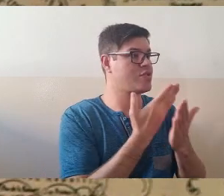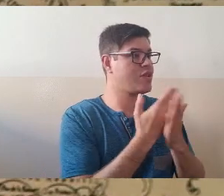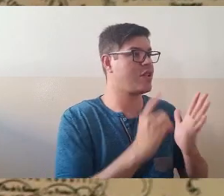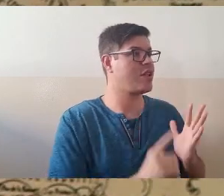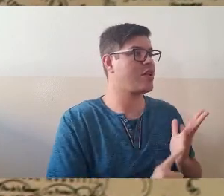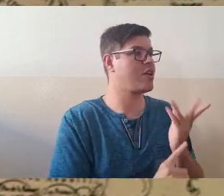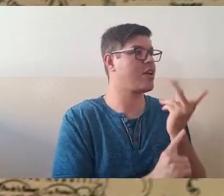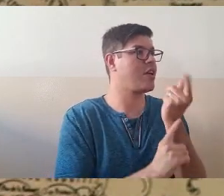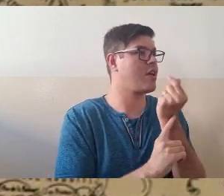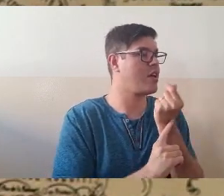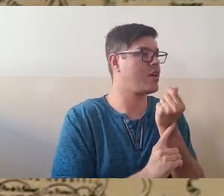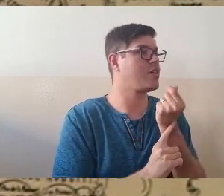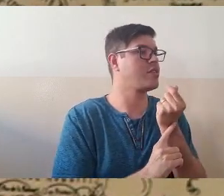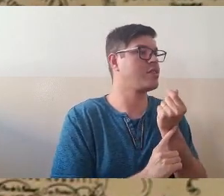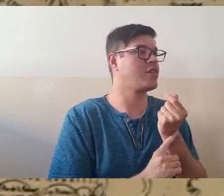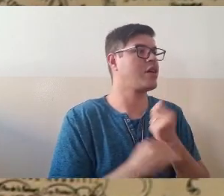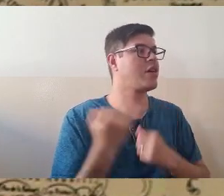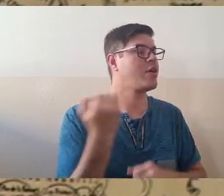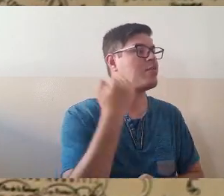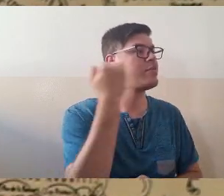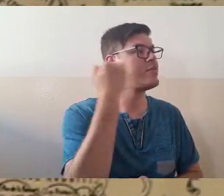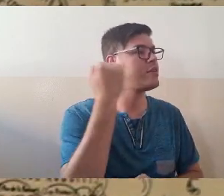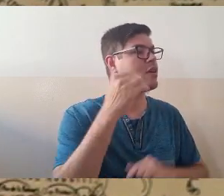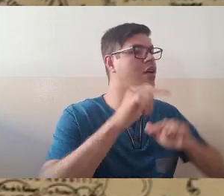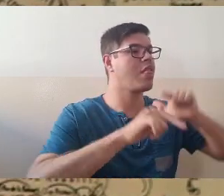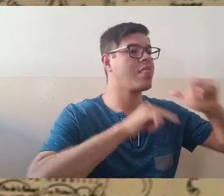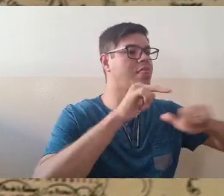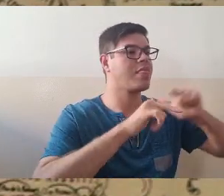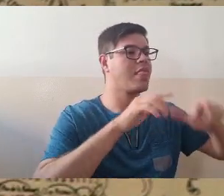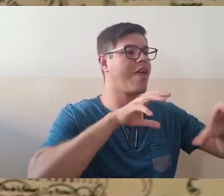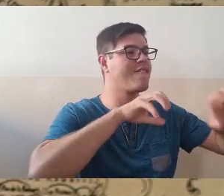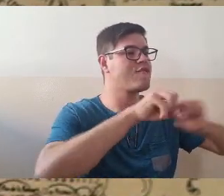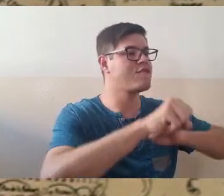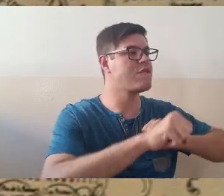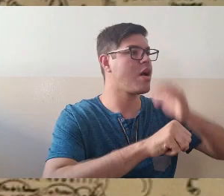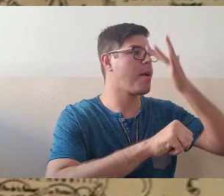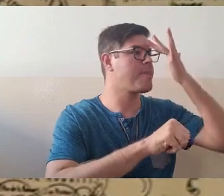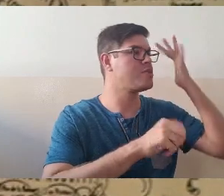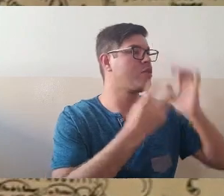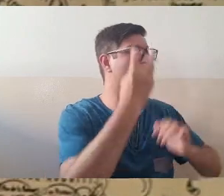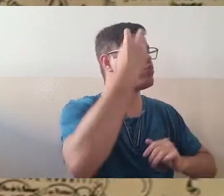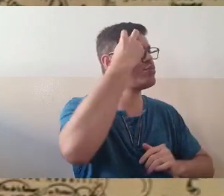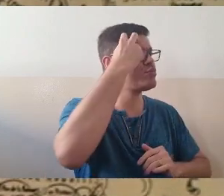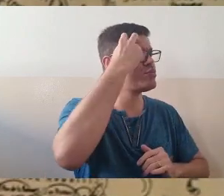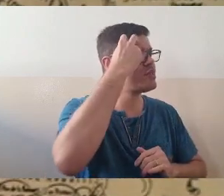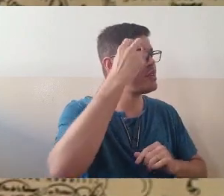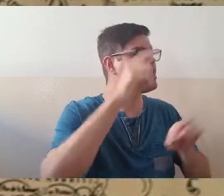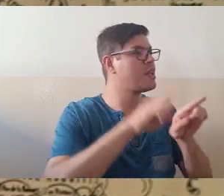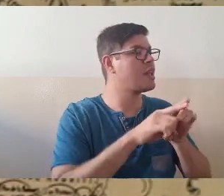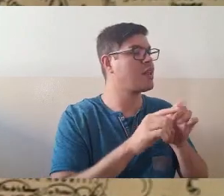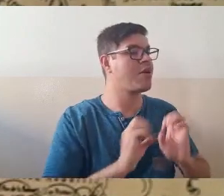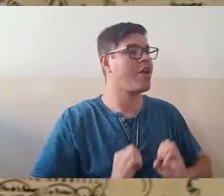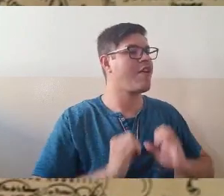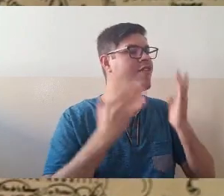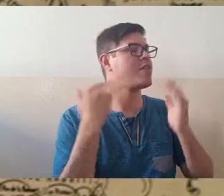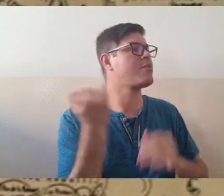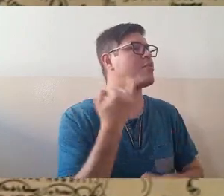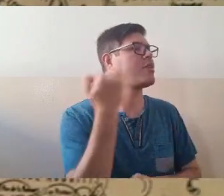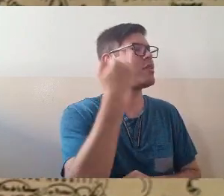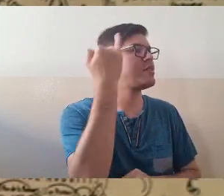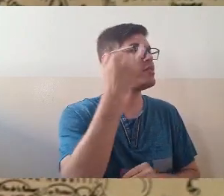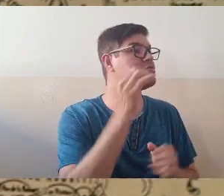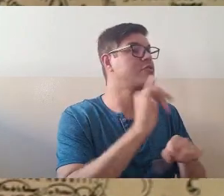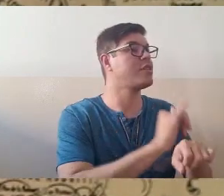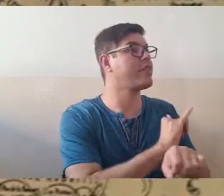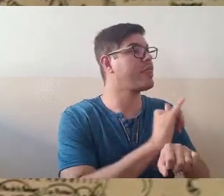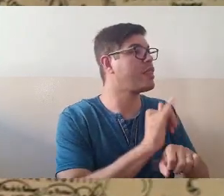era Sim. muito importante. Eu acompanhei. O trabalho formativo da cultura, os eventos são importantes, são